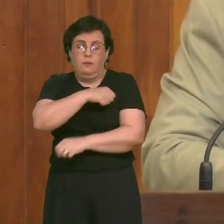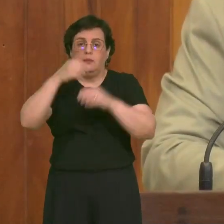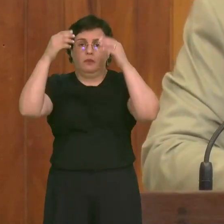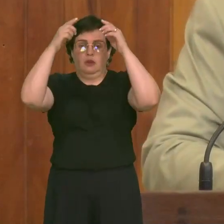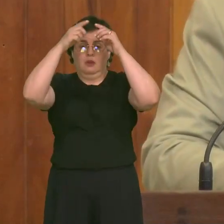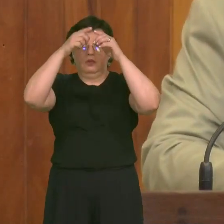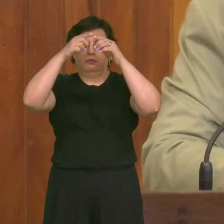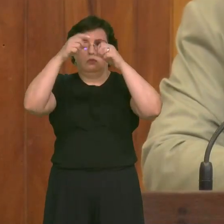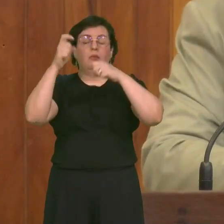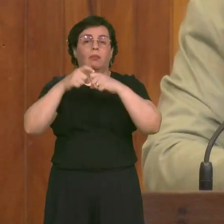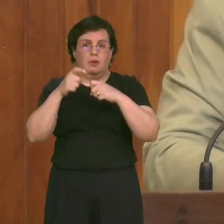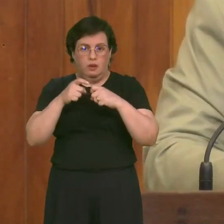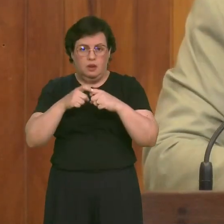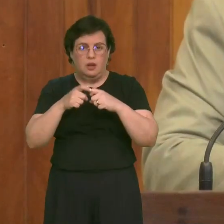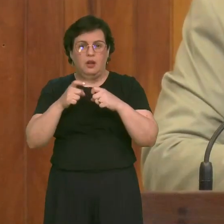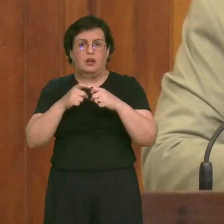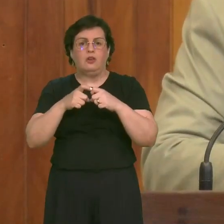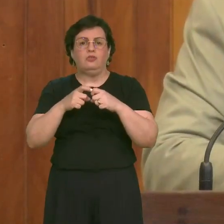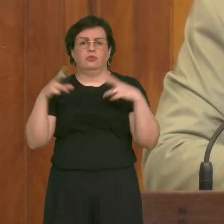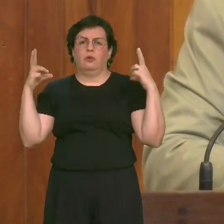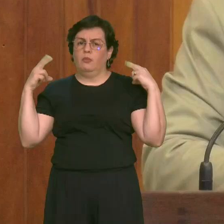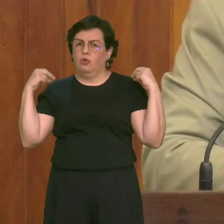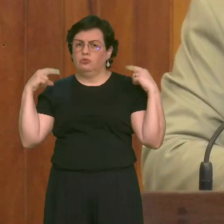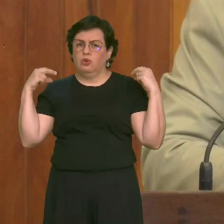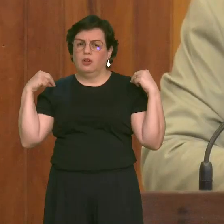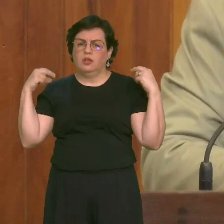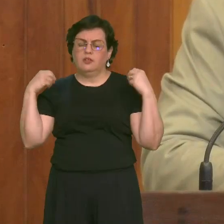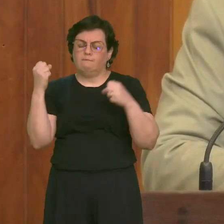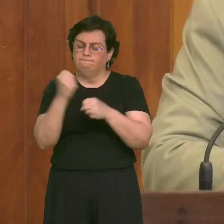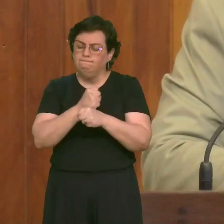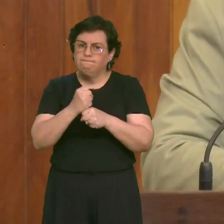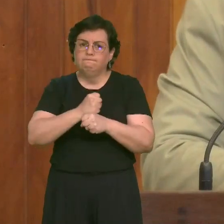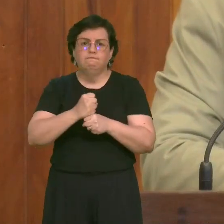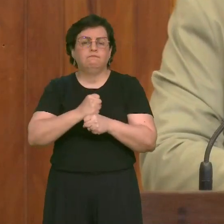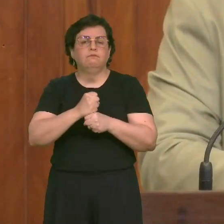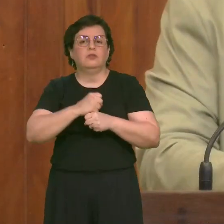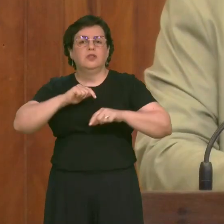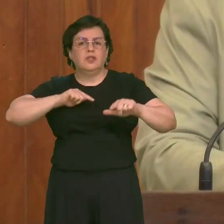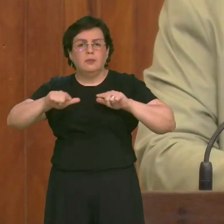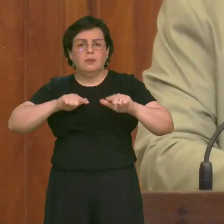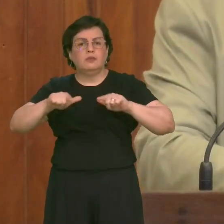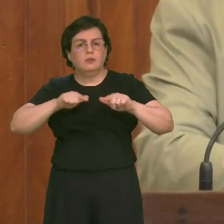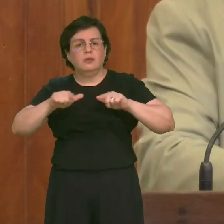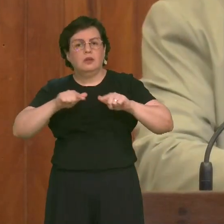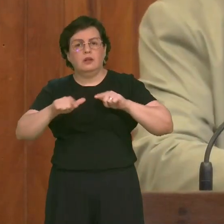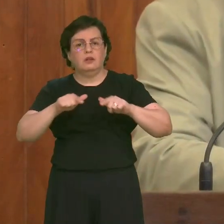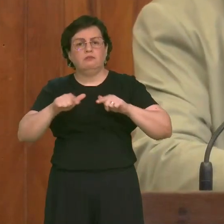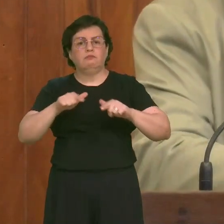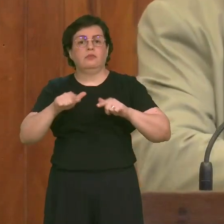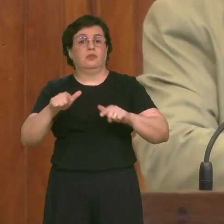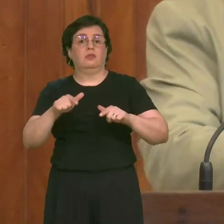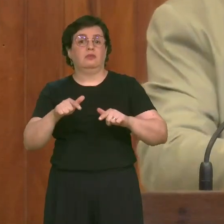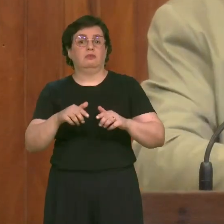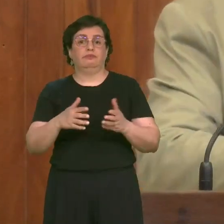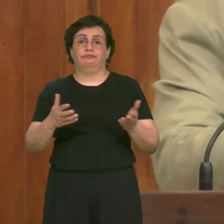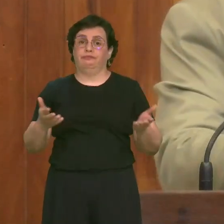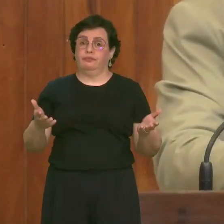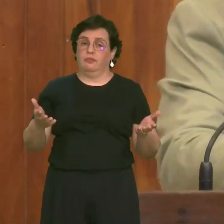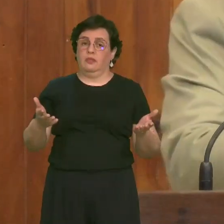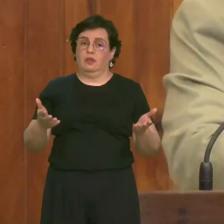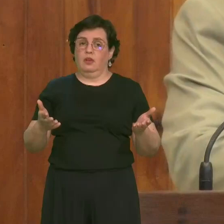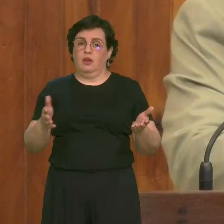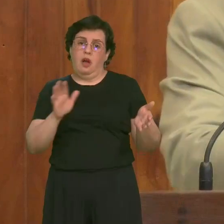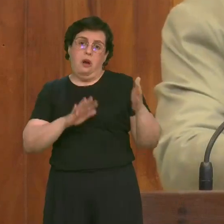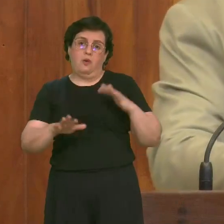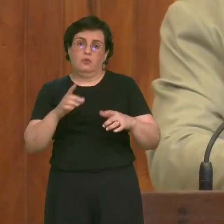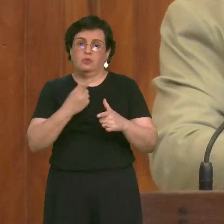motoristas que durante anos dedicaram a sua vida e salvo alguns problemas